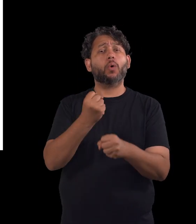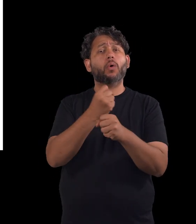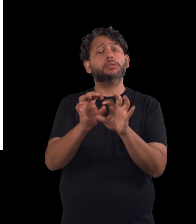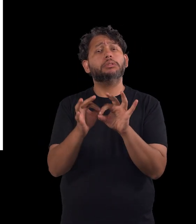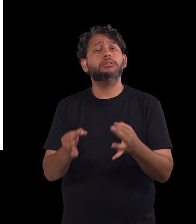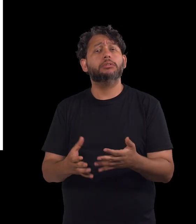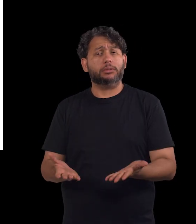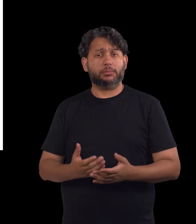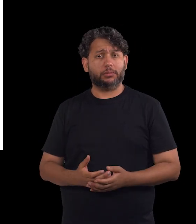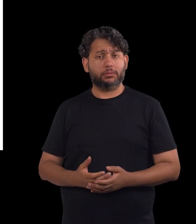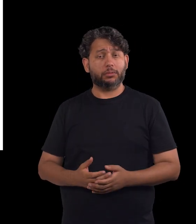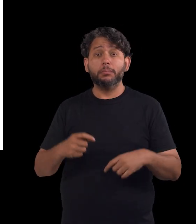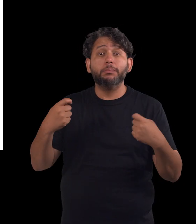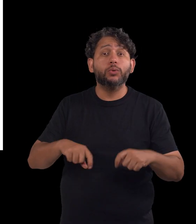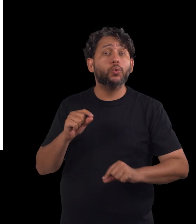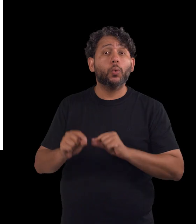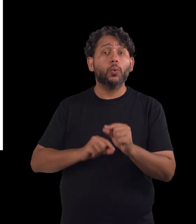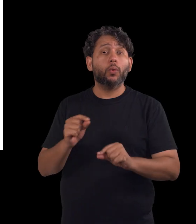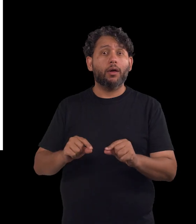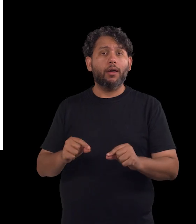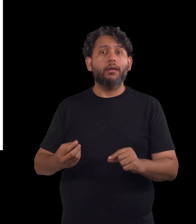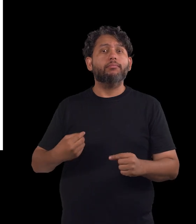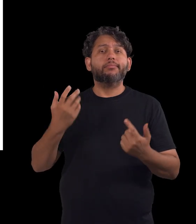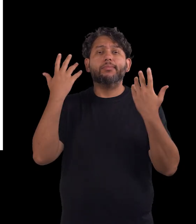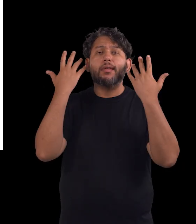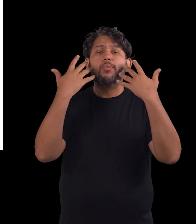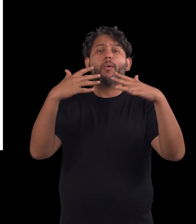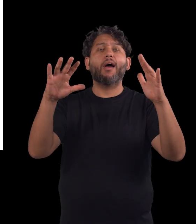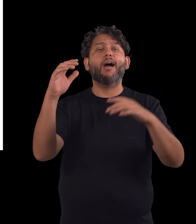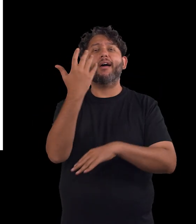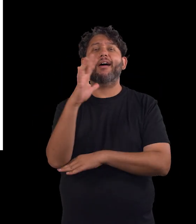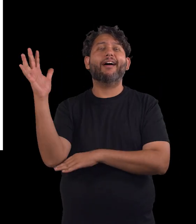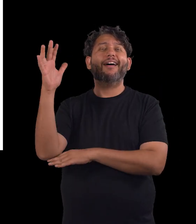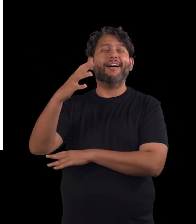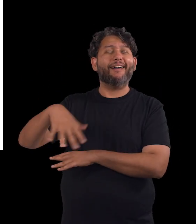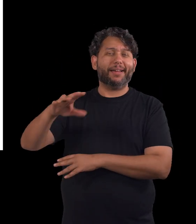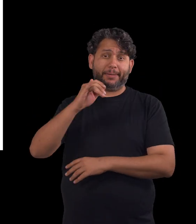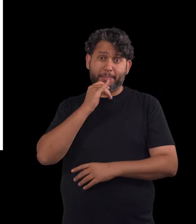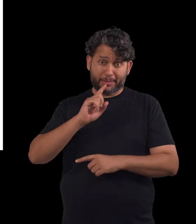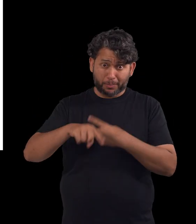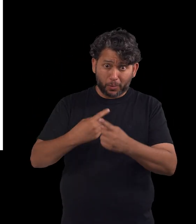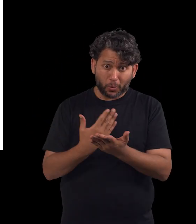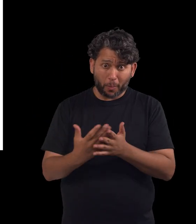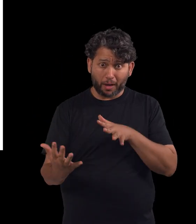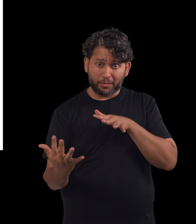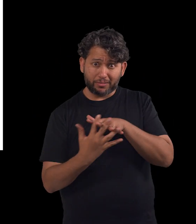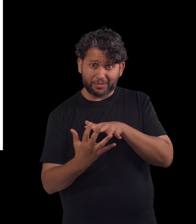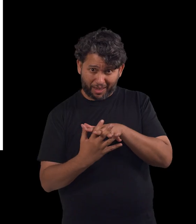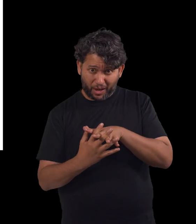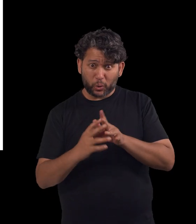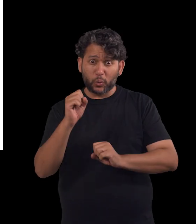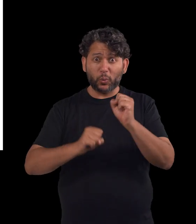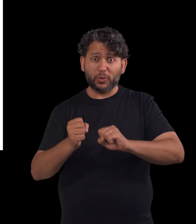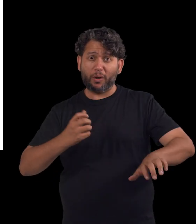construíam abrigos simples e dependiam diretamente dos ciclos naturais. Com a Revolução Industrial, no final do